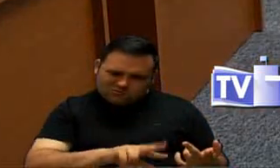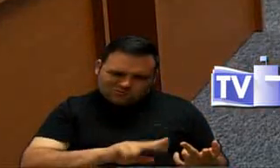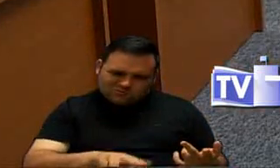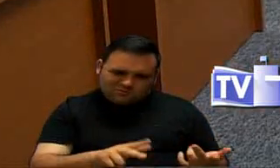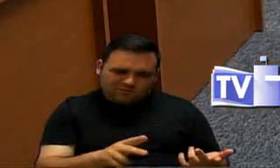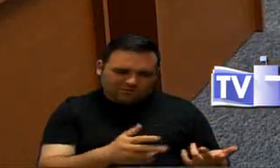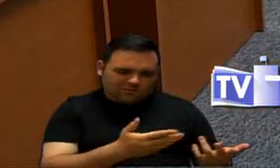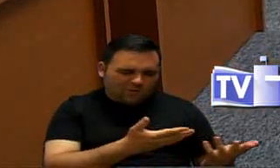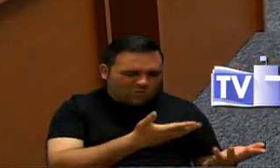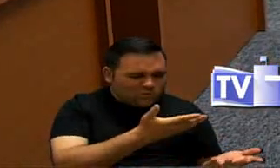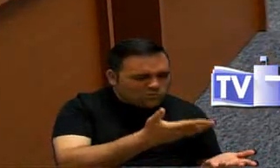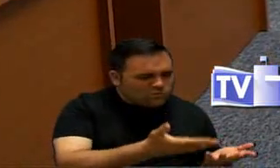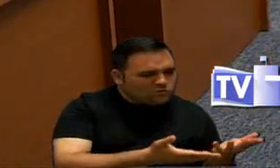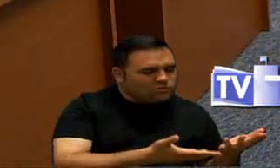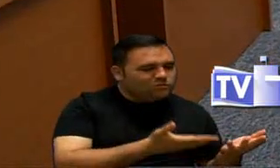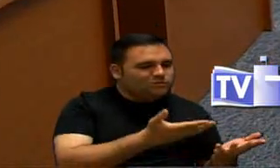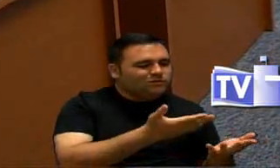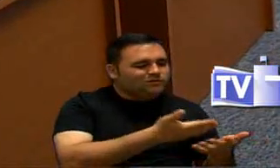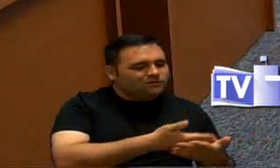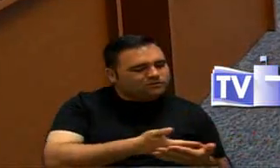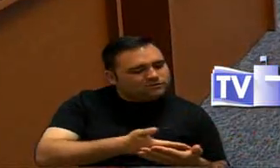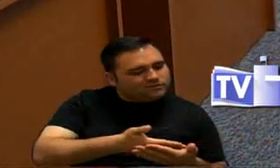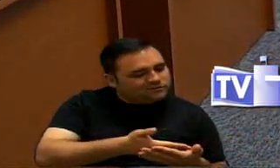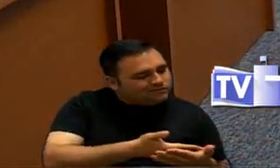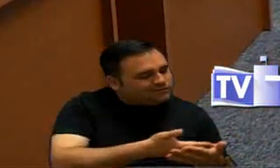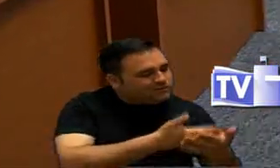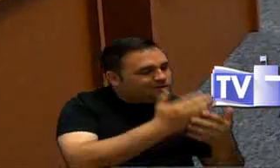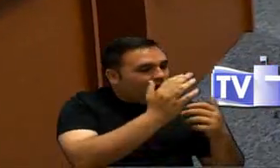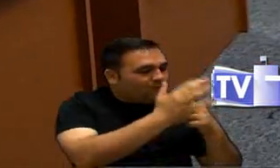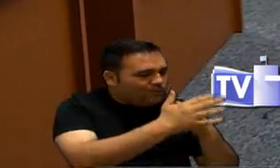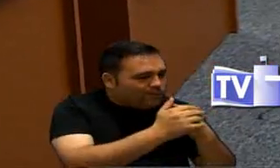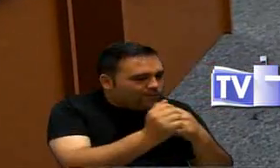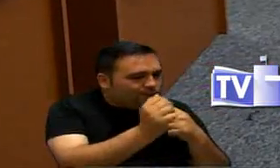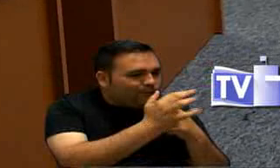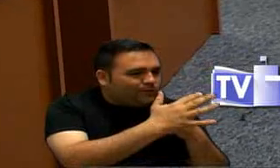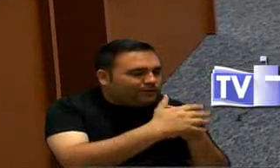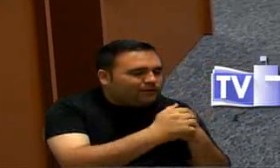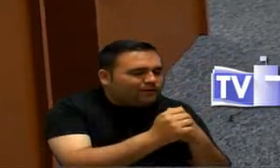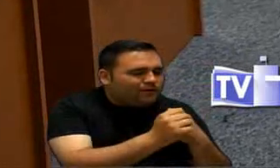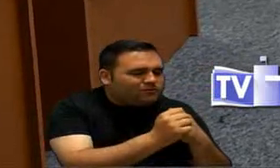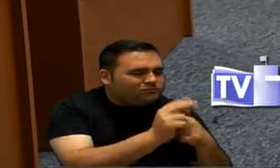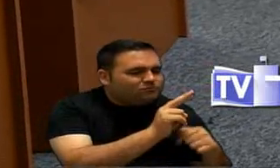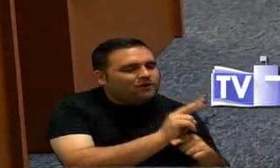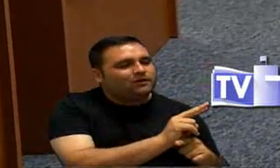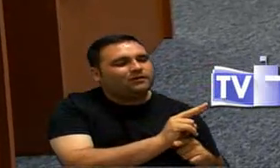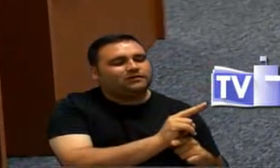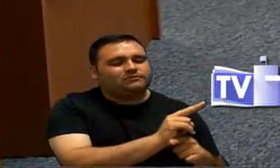para embalá-la, para cuidá-la e proteger.